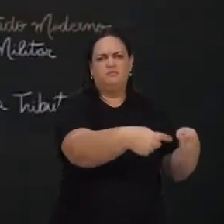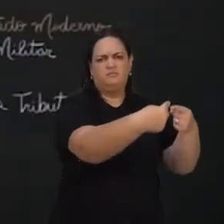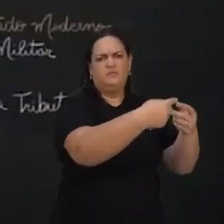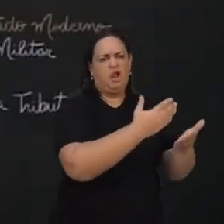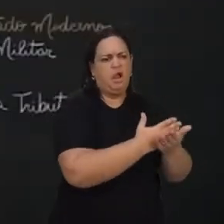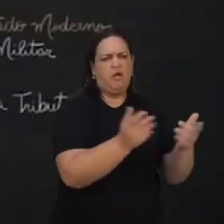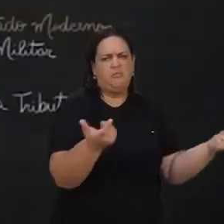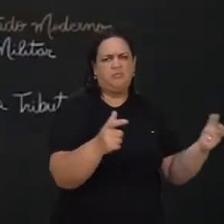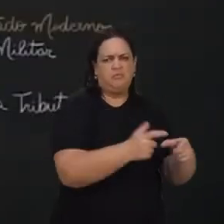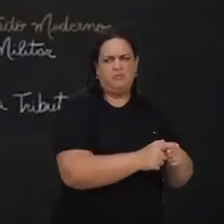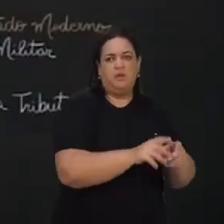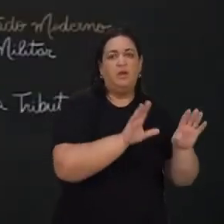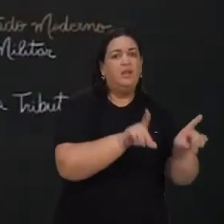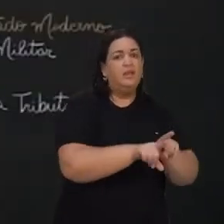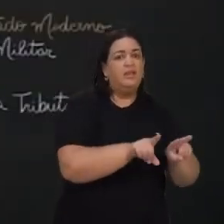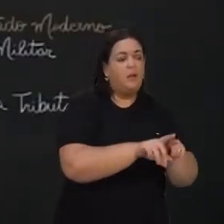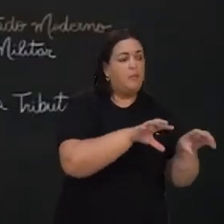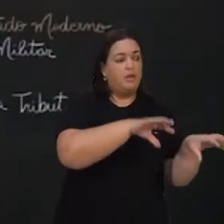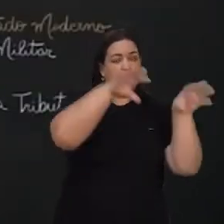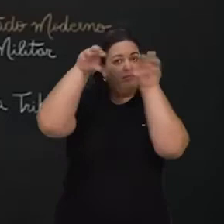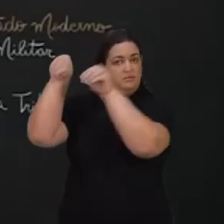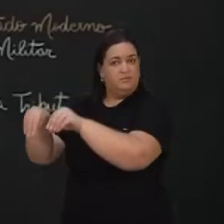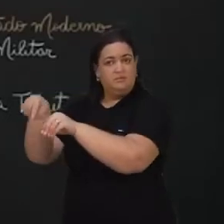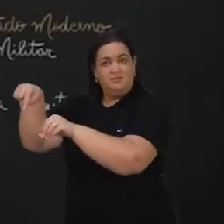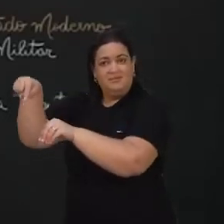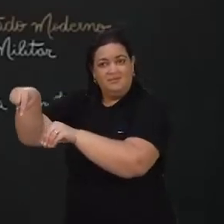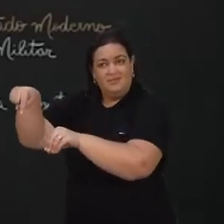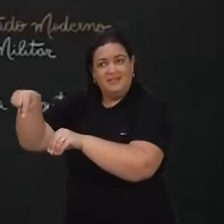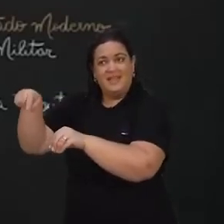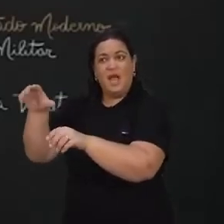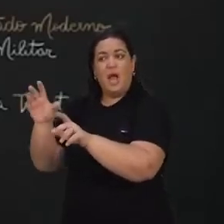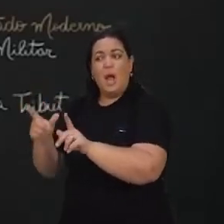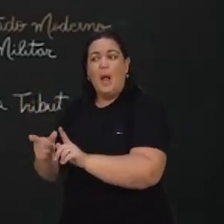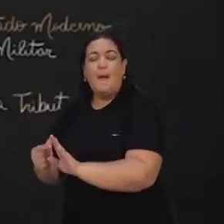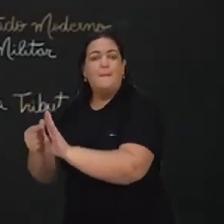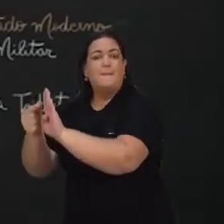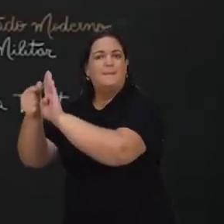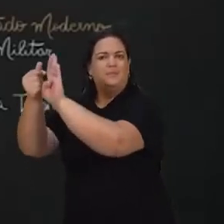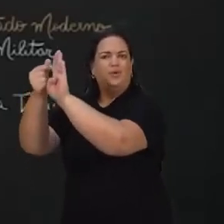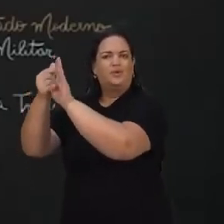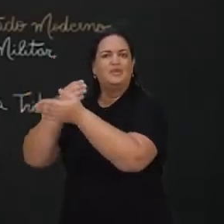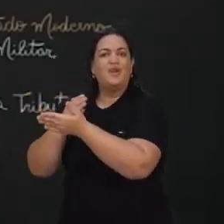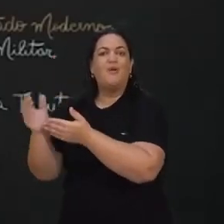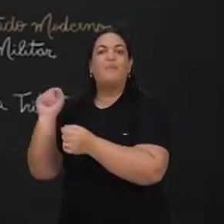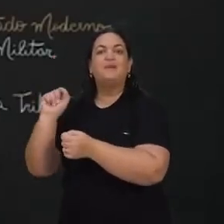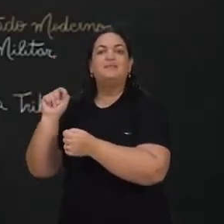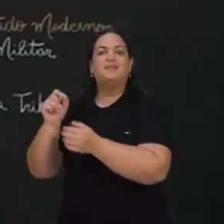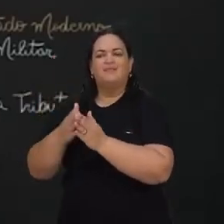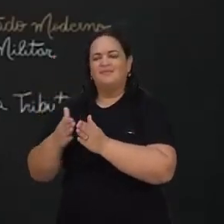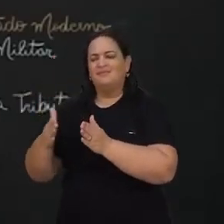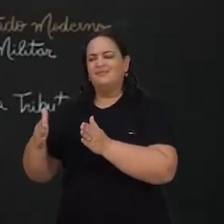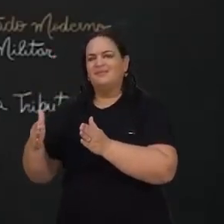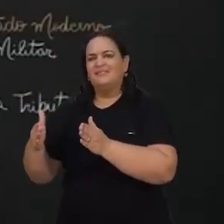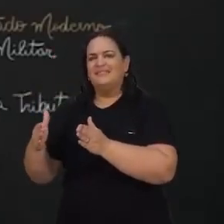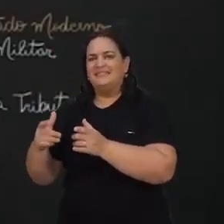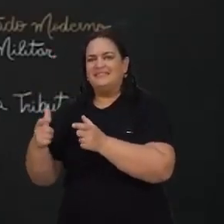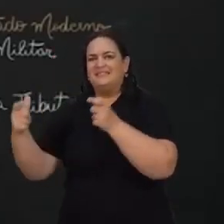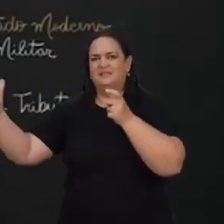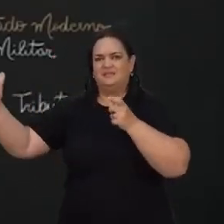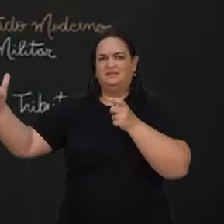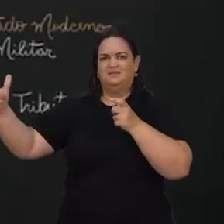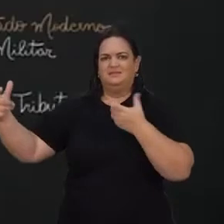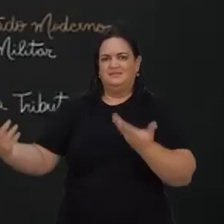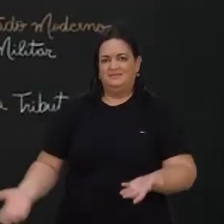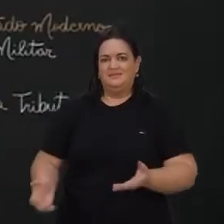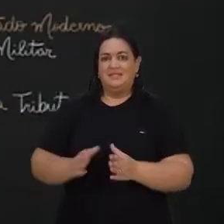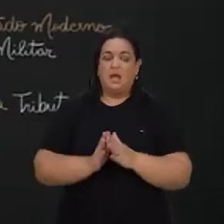grupo social, a burguesia, que estava num processo de fortalecimento. Em dois momentos, um pouquinho antes da crise e depois da